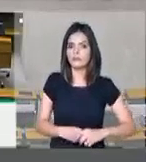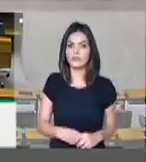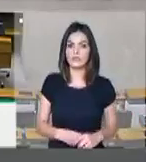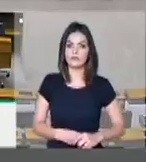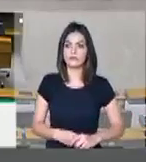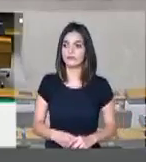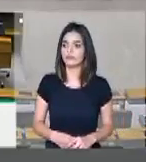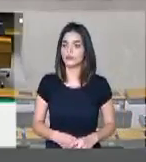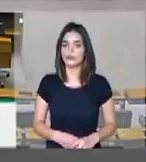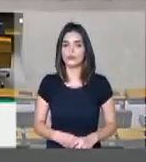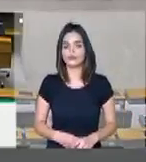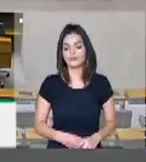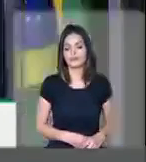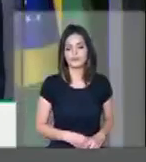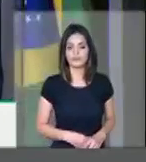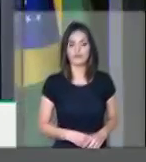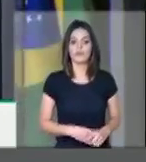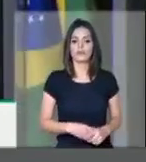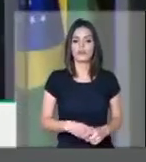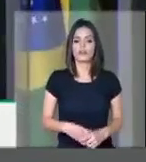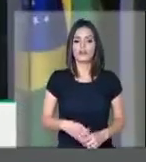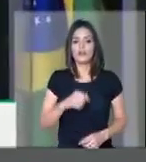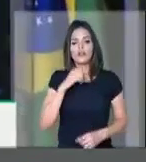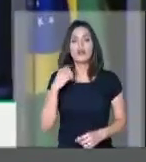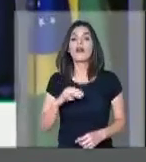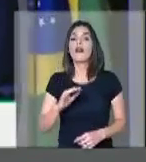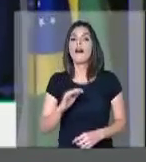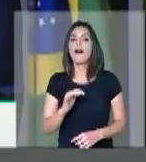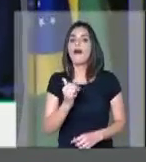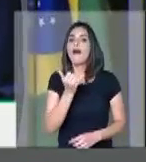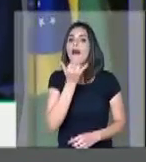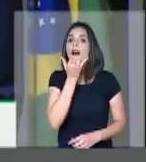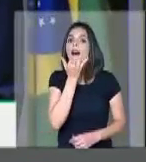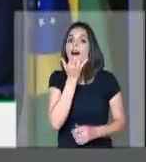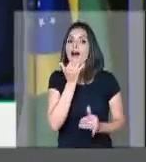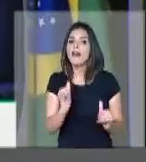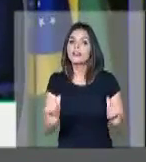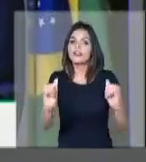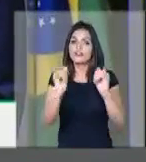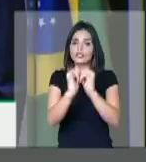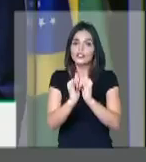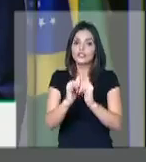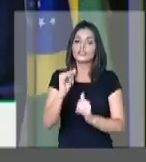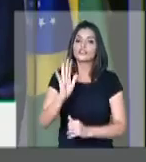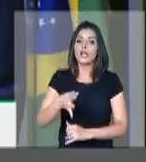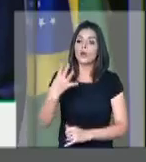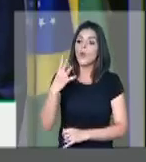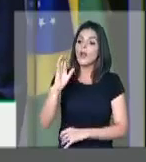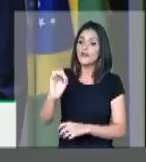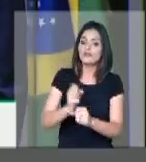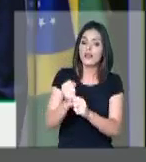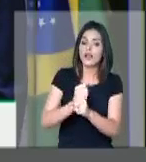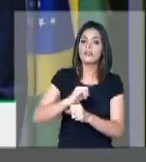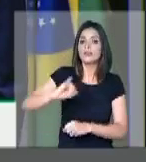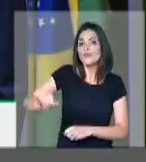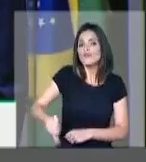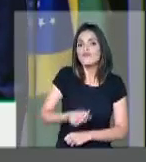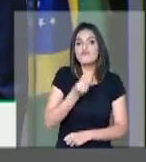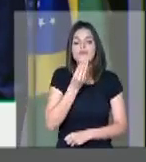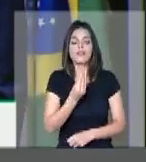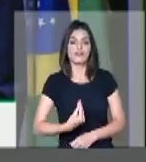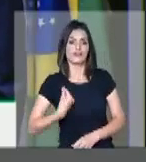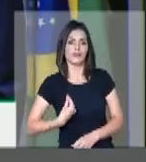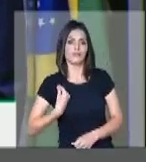reportar aos 40 anos da anistia. Eu não tive a oportunidade de estar presente quando,